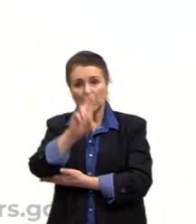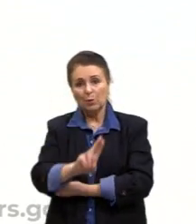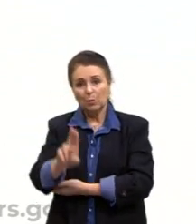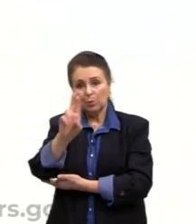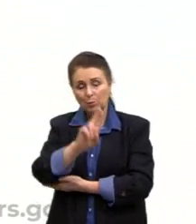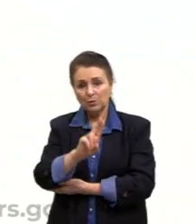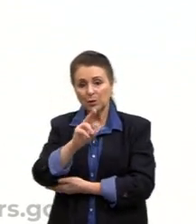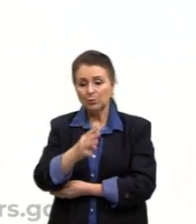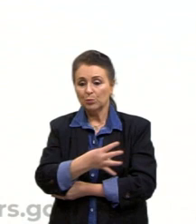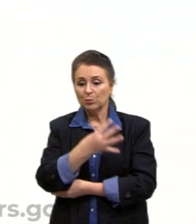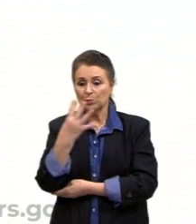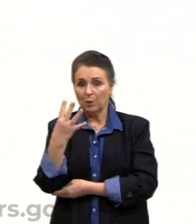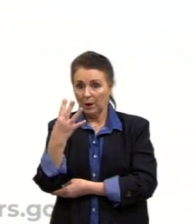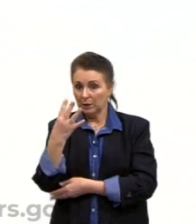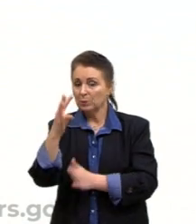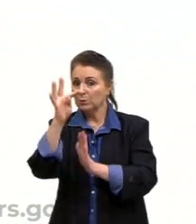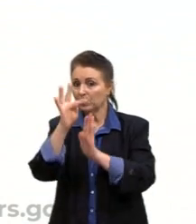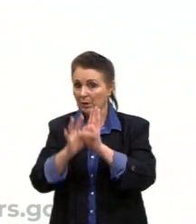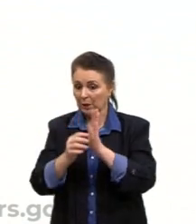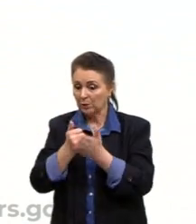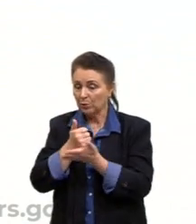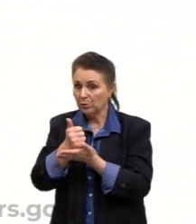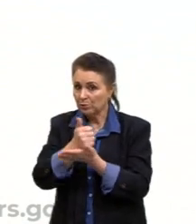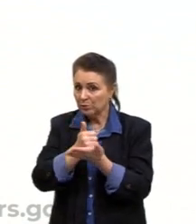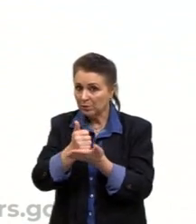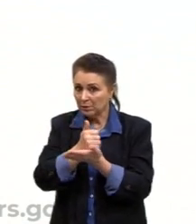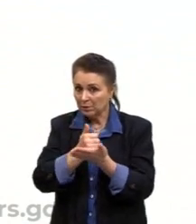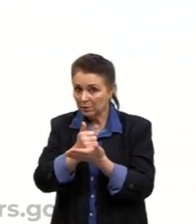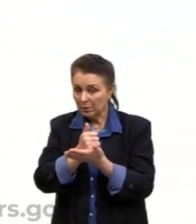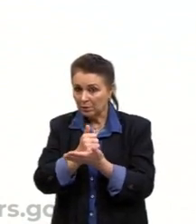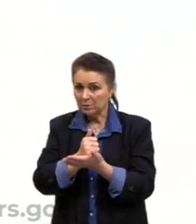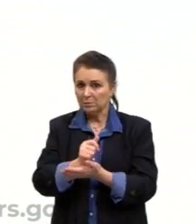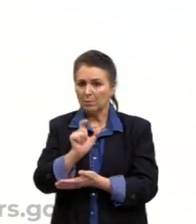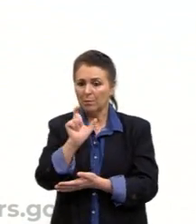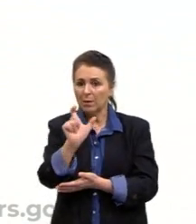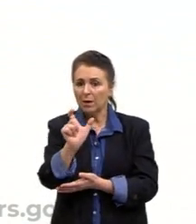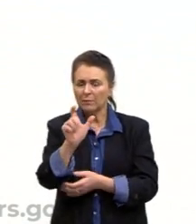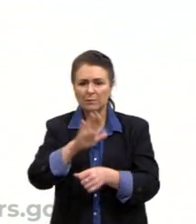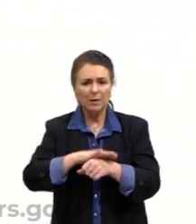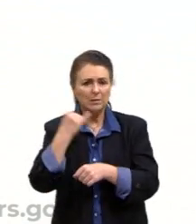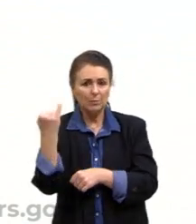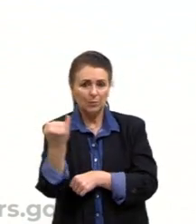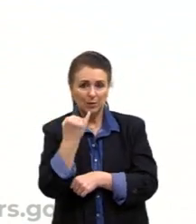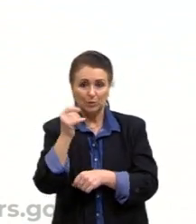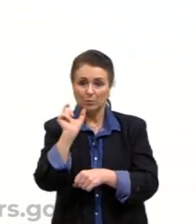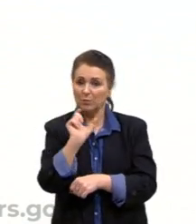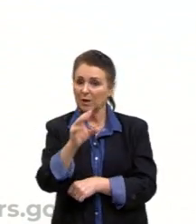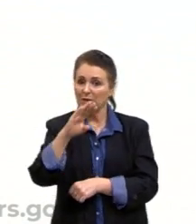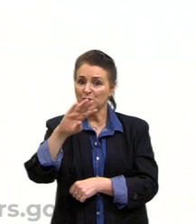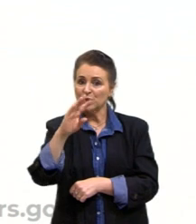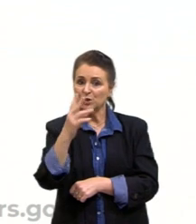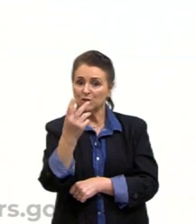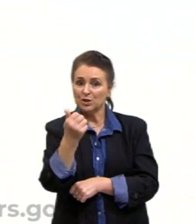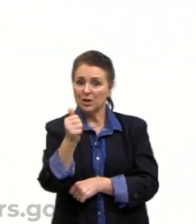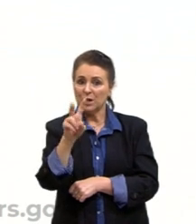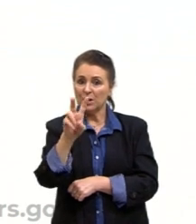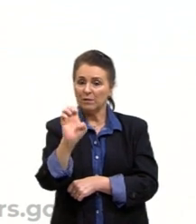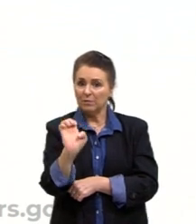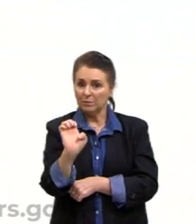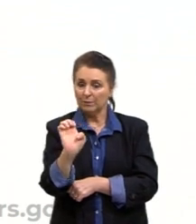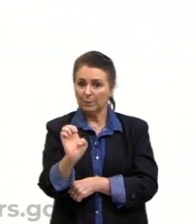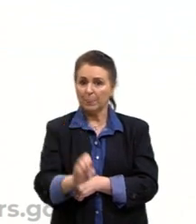nossos 4 textos de base, quais são as palavras-chave aí que a gente tem no nosso título?